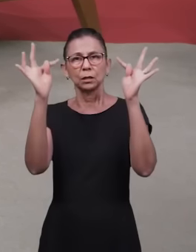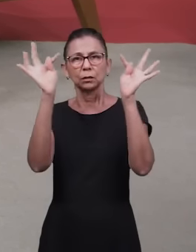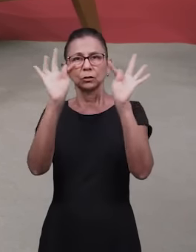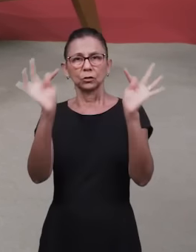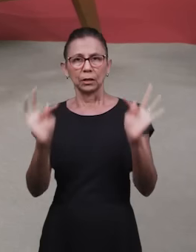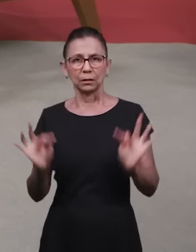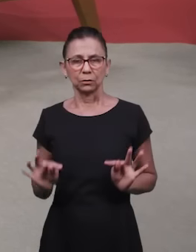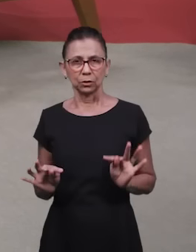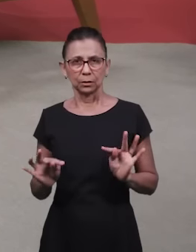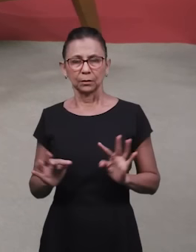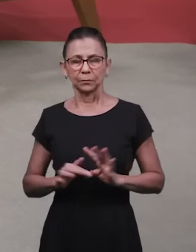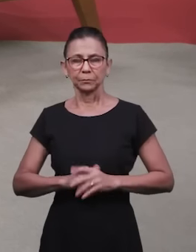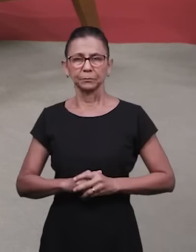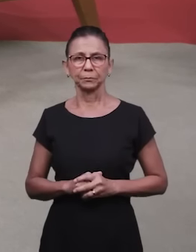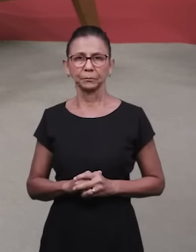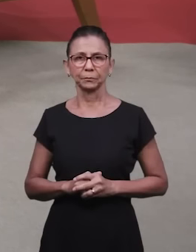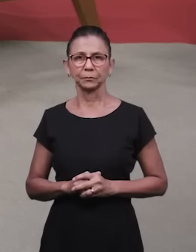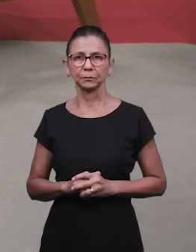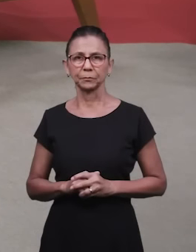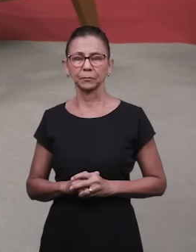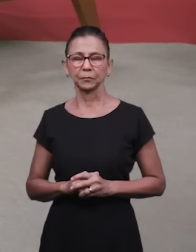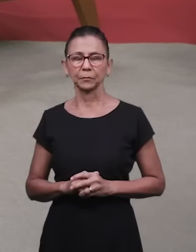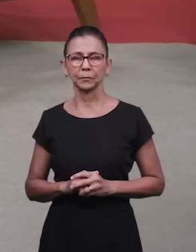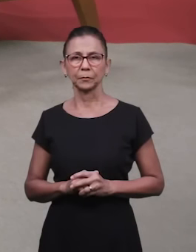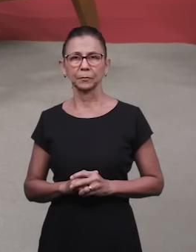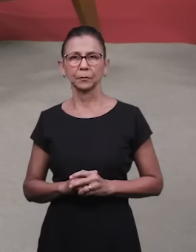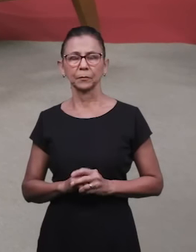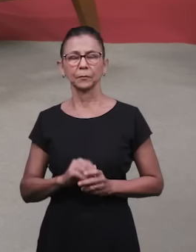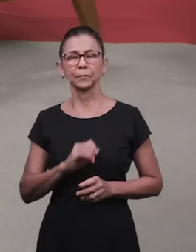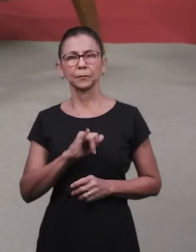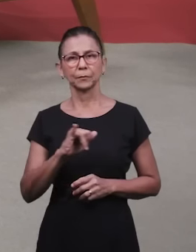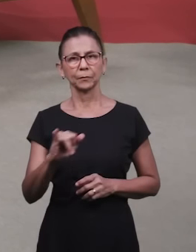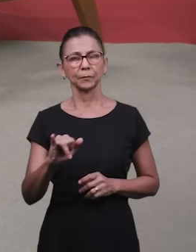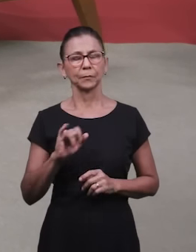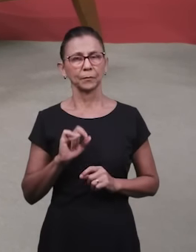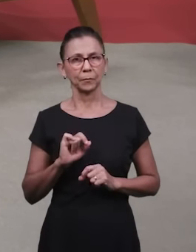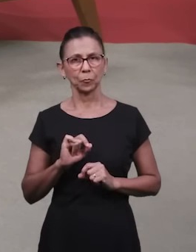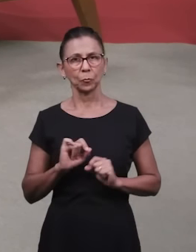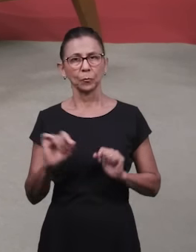quando Lutero resgata a Igreja, ele restaura a fé.